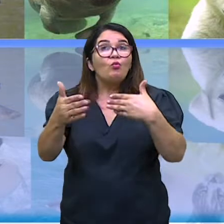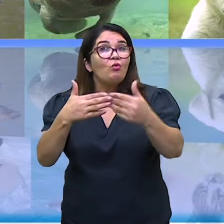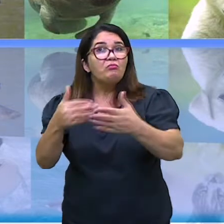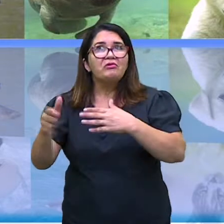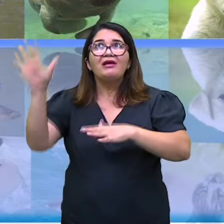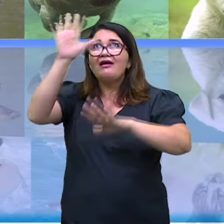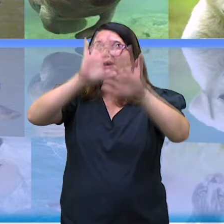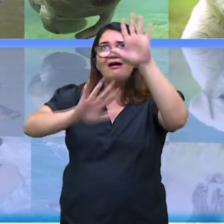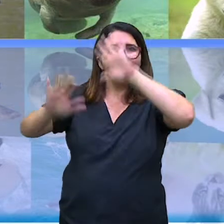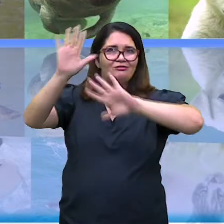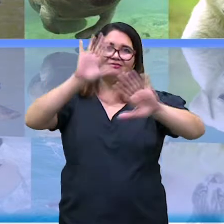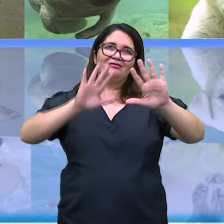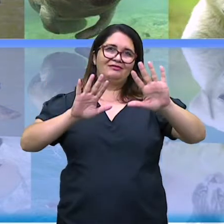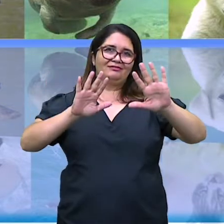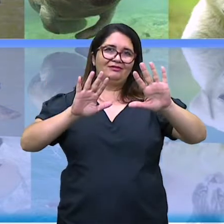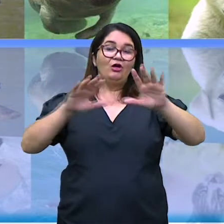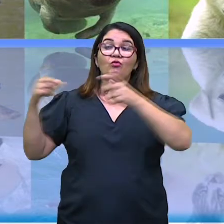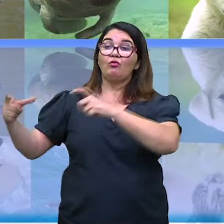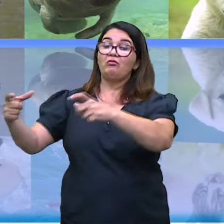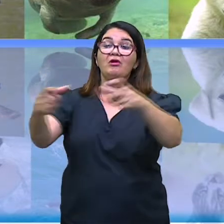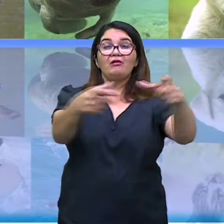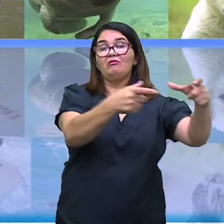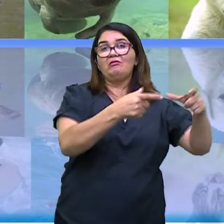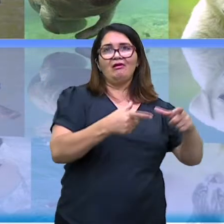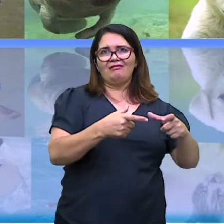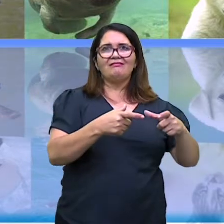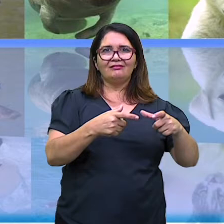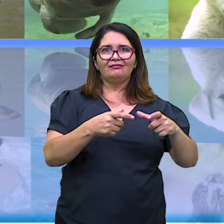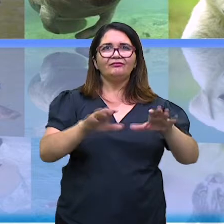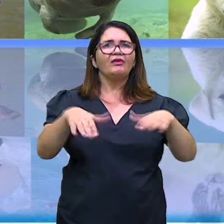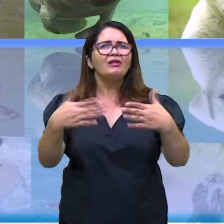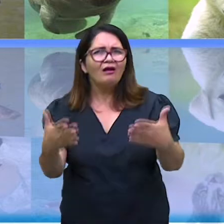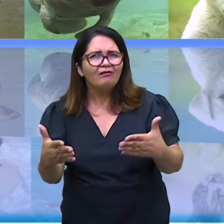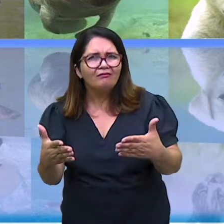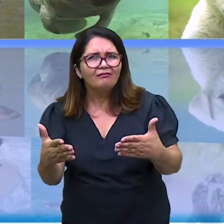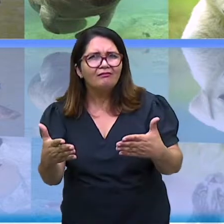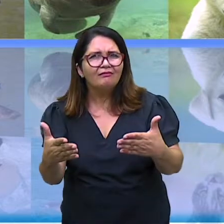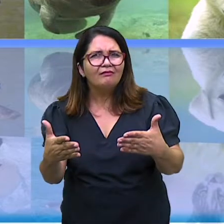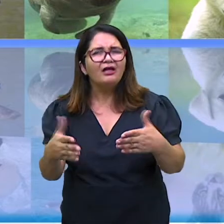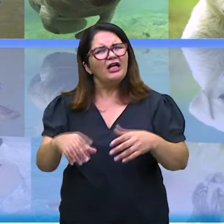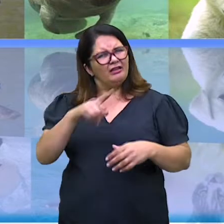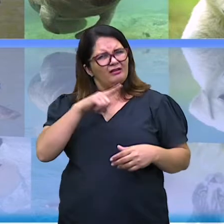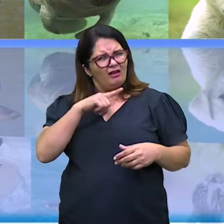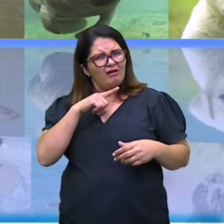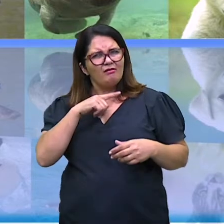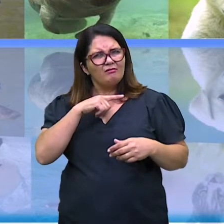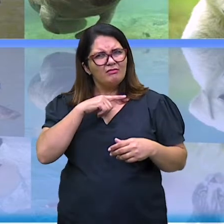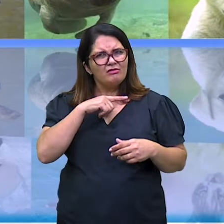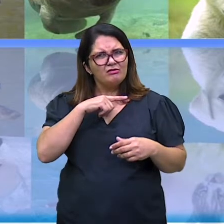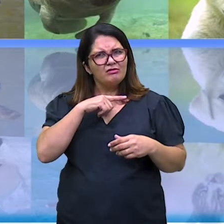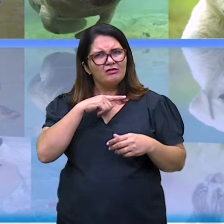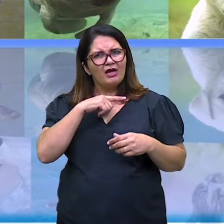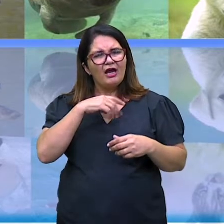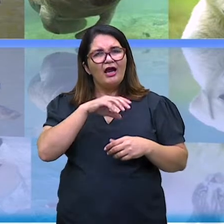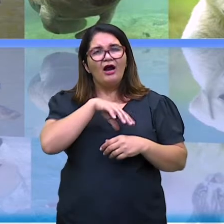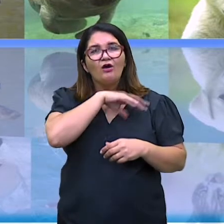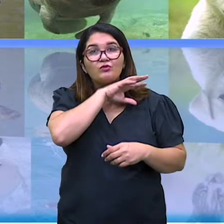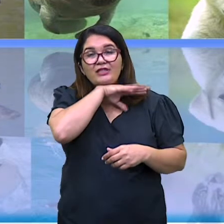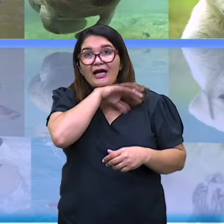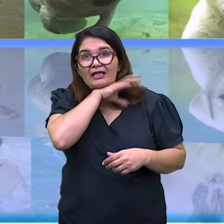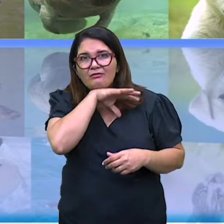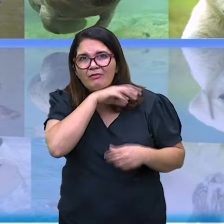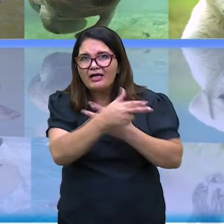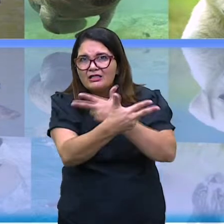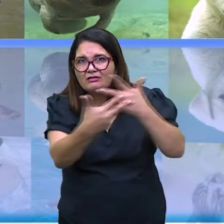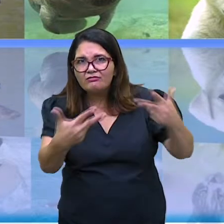tem vertebrados na terra, no solo? E aí? Na água nós temos animais